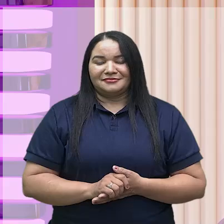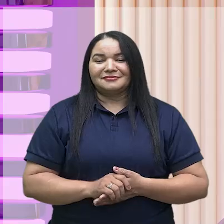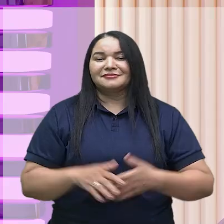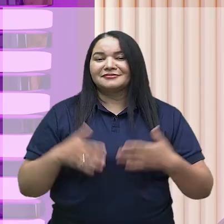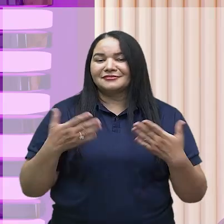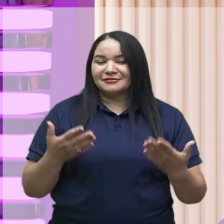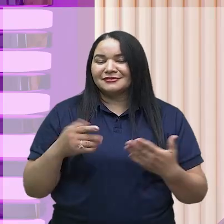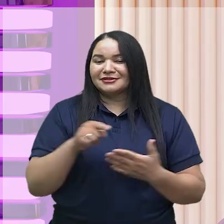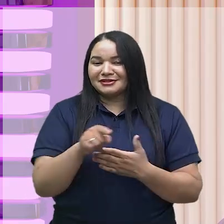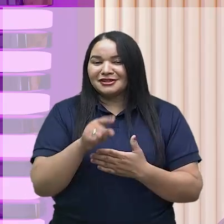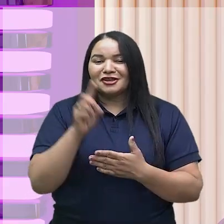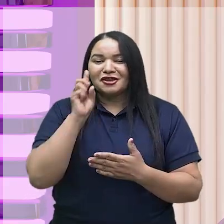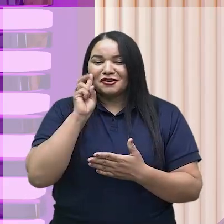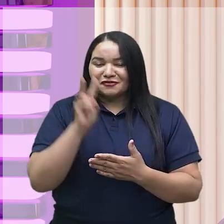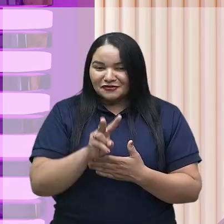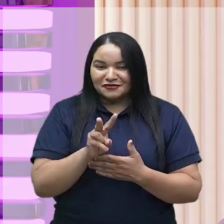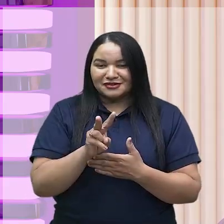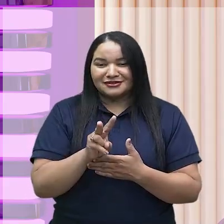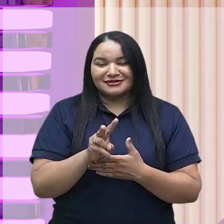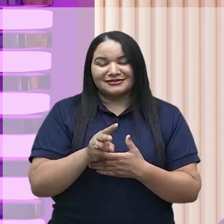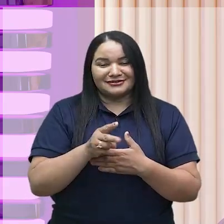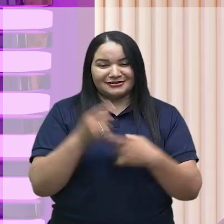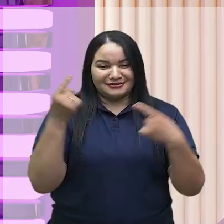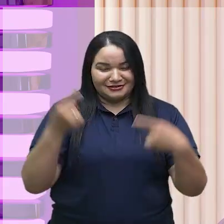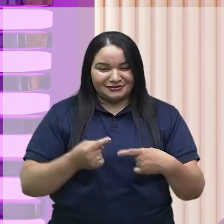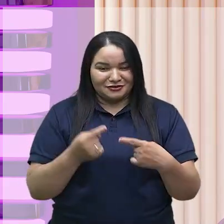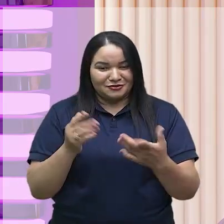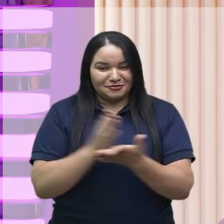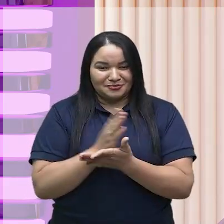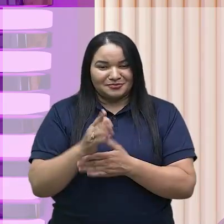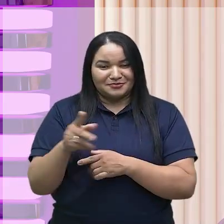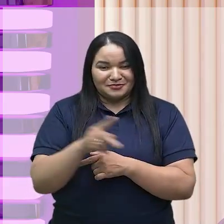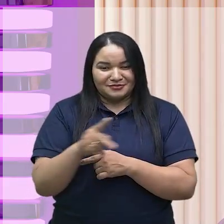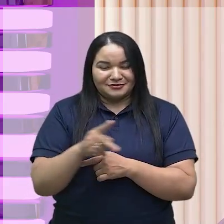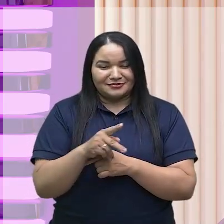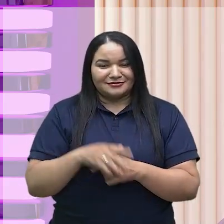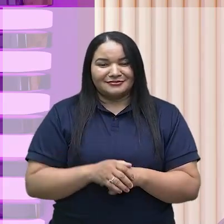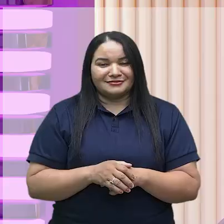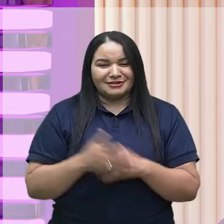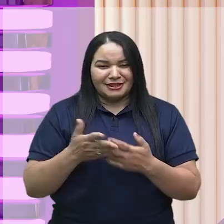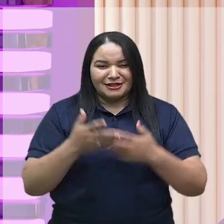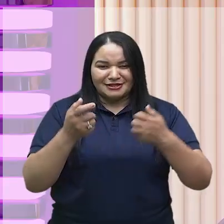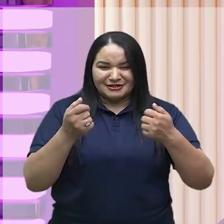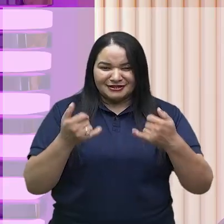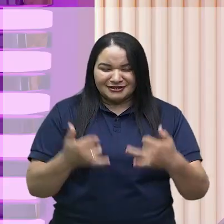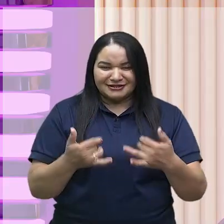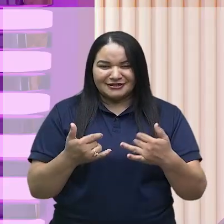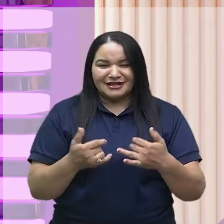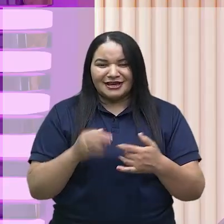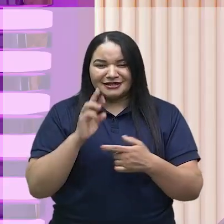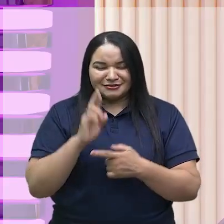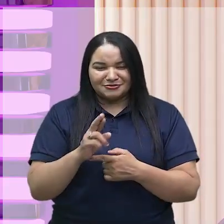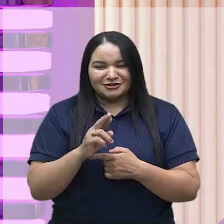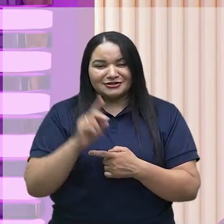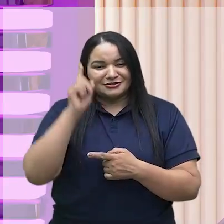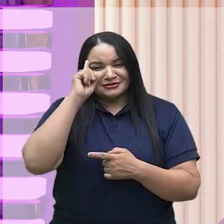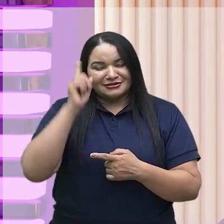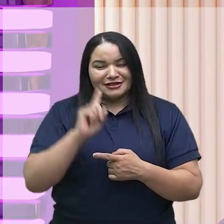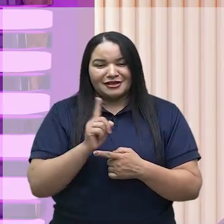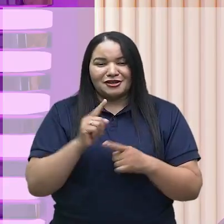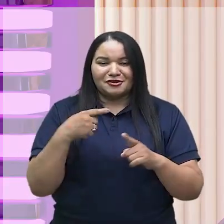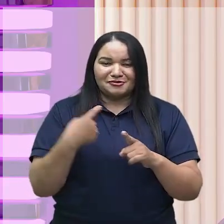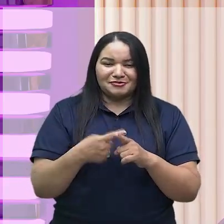Então, pessoal, vocês viram aí o desafio que eu propus a alguns professores, né? E é até engraçado que eles justificam não saber a resposta de repente, por serem